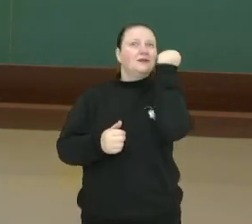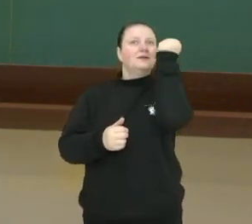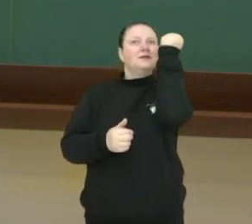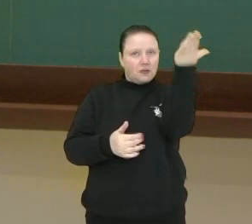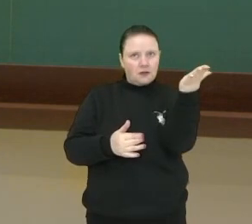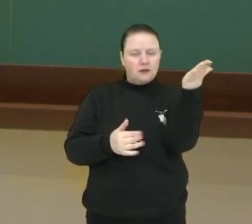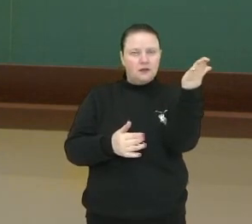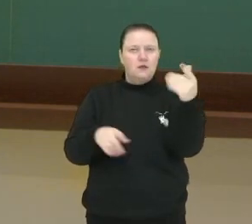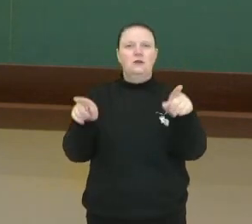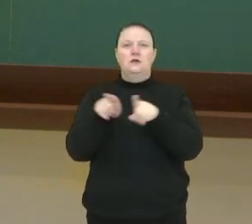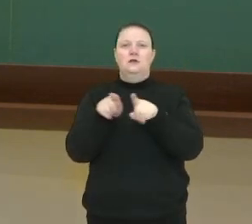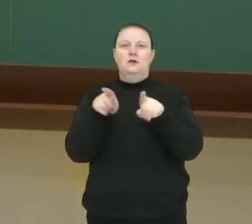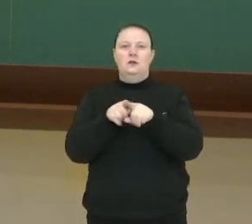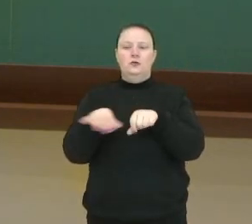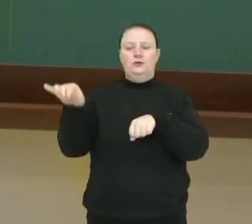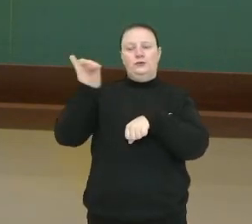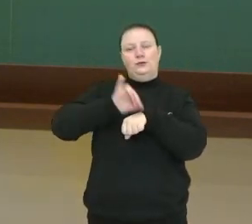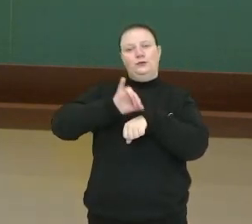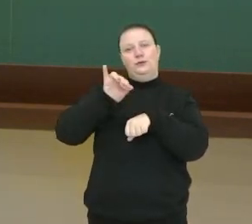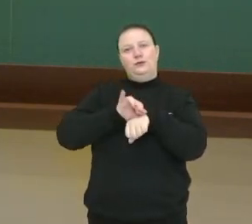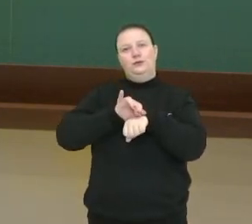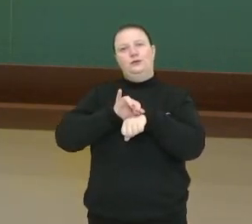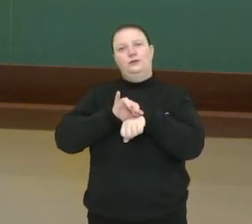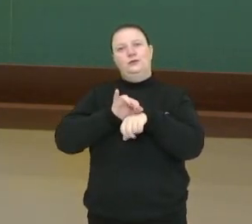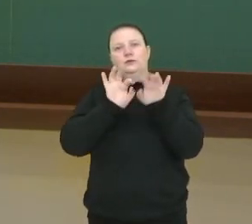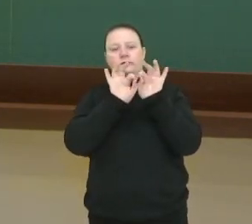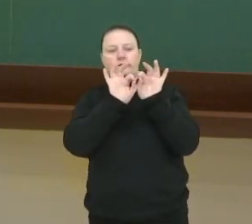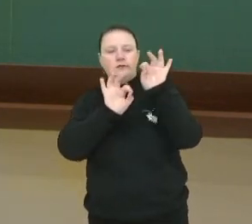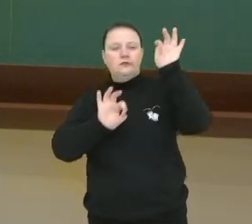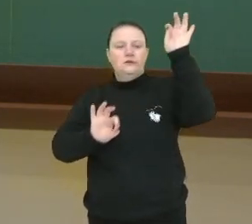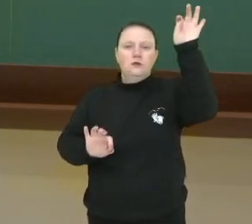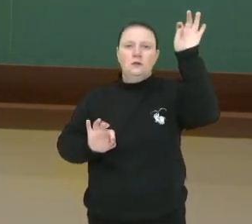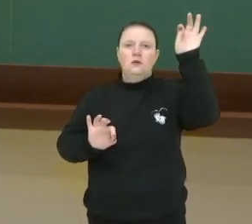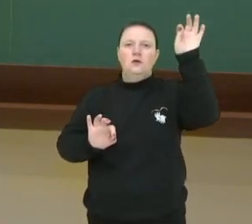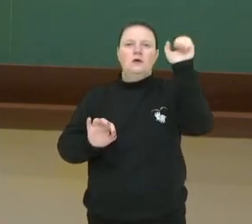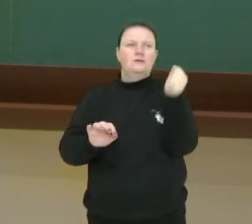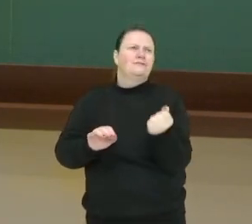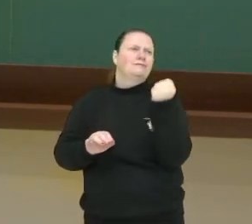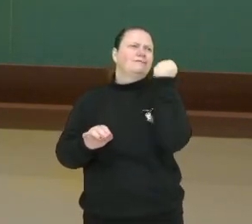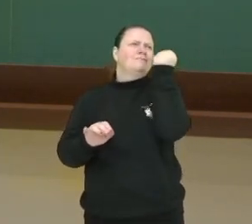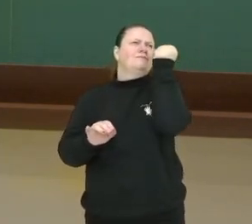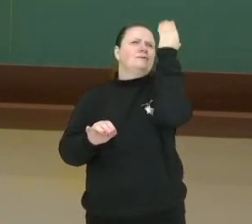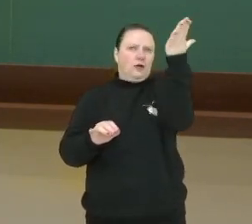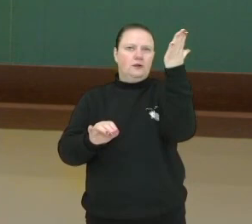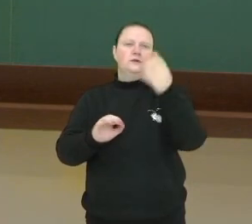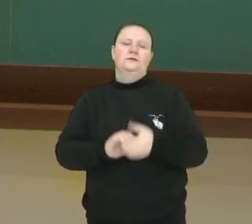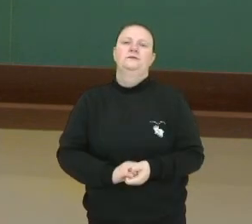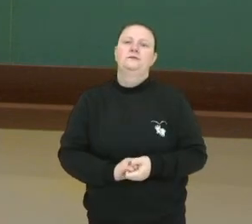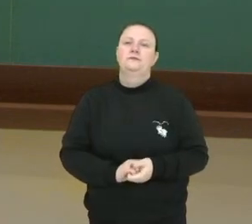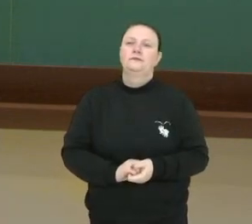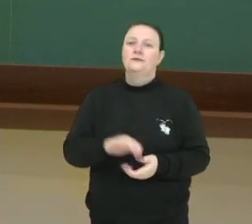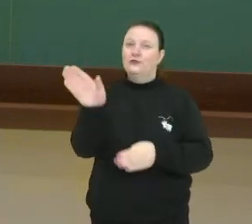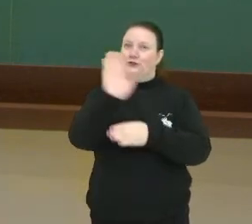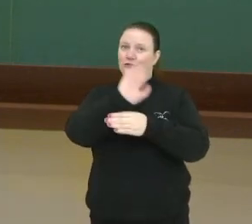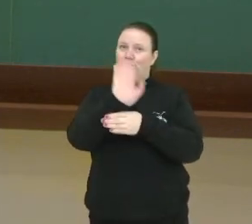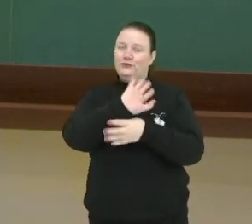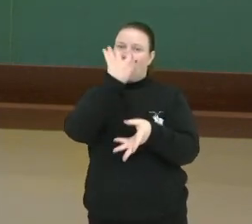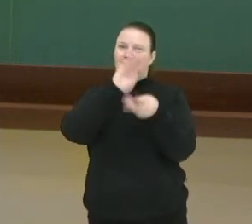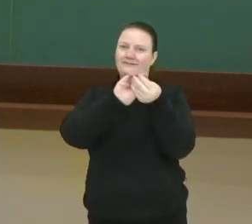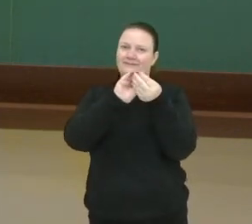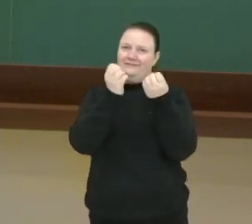distância entre o centro até a nossa reta vai ser maior que o raio. Então, nesse vídeo a gente